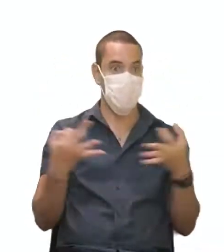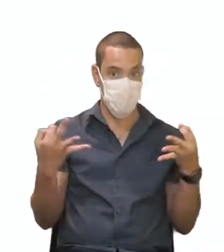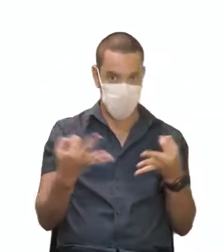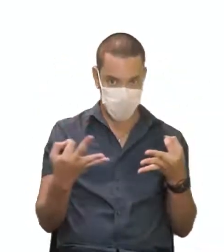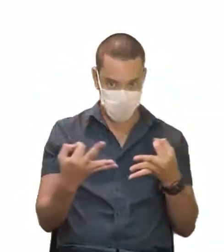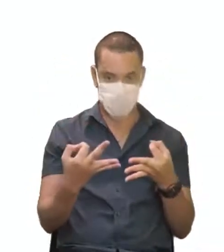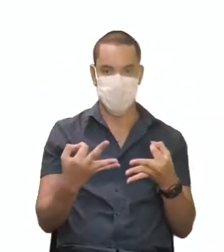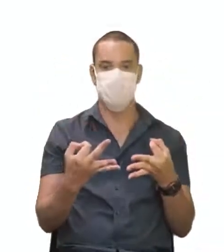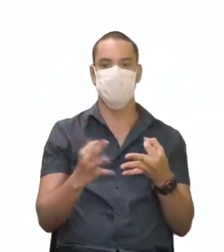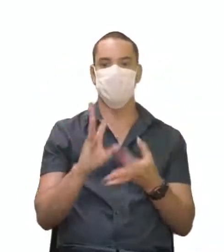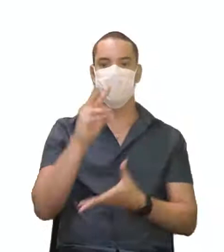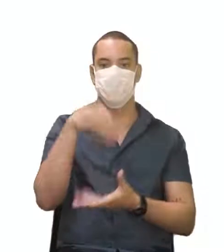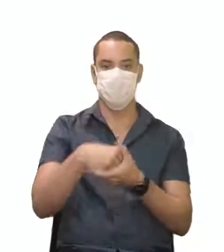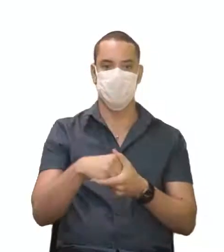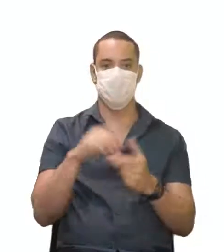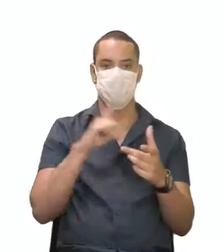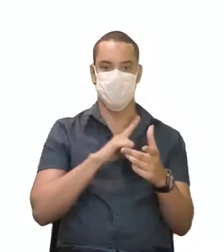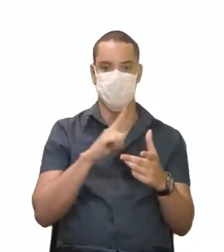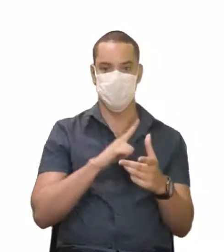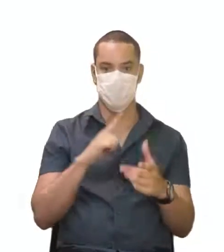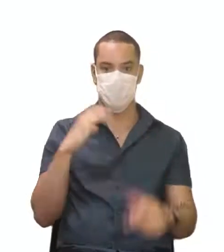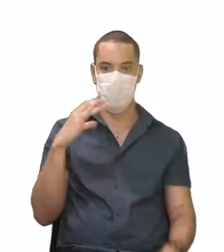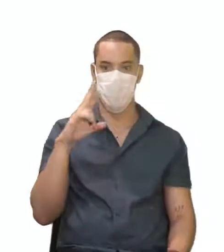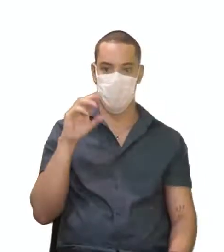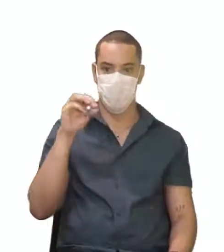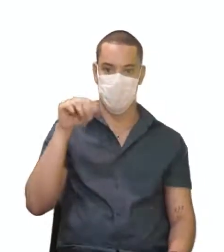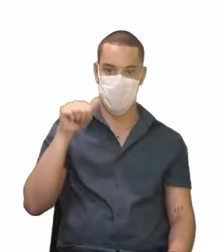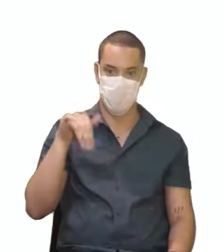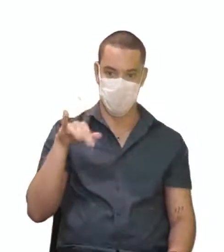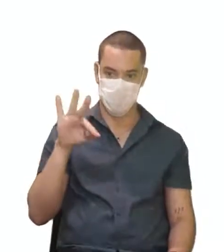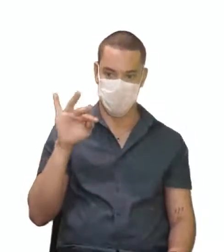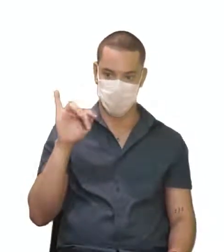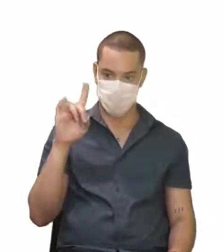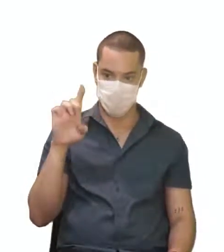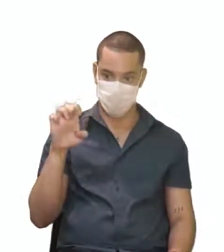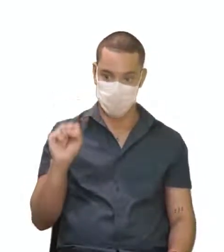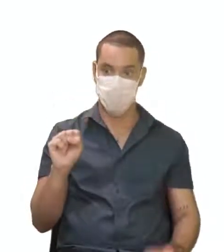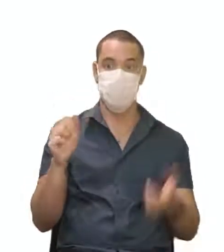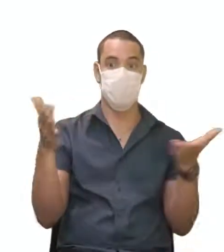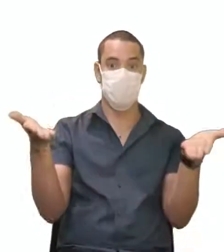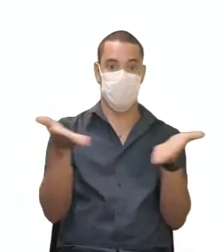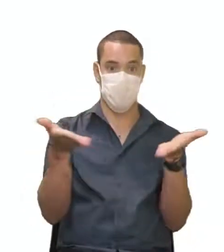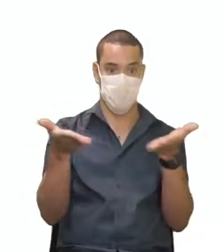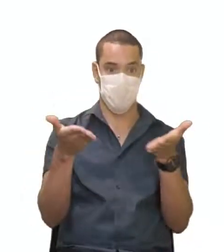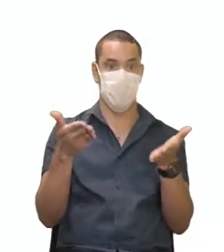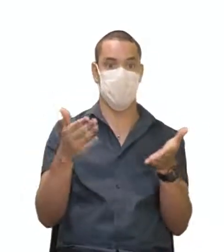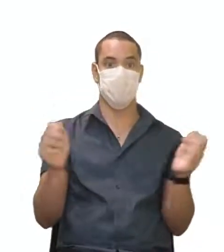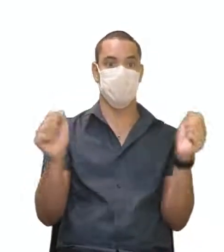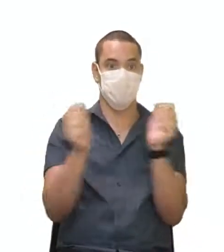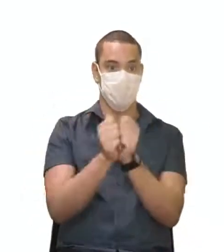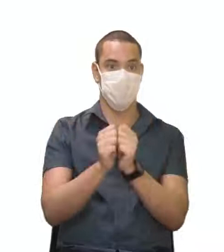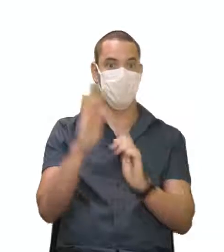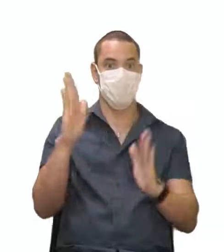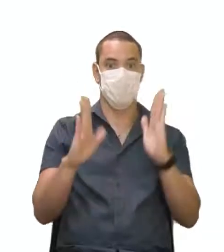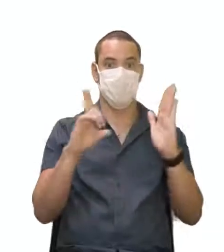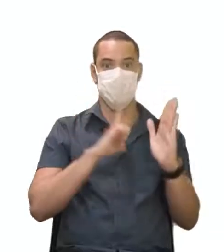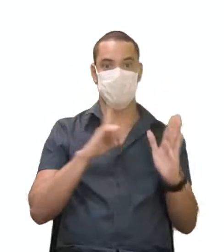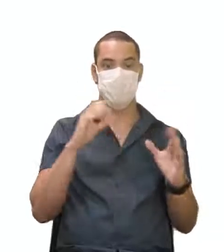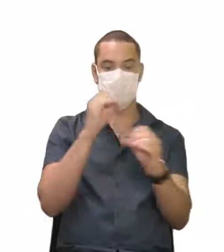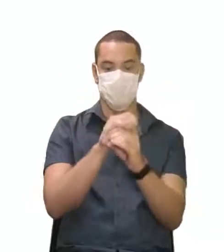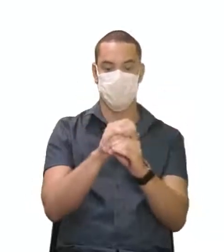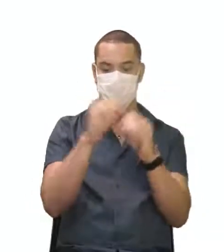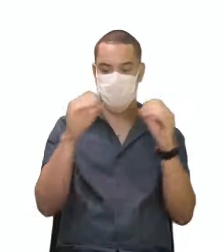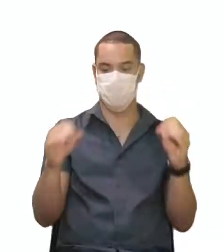Tá lá os cromossomos com as duas cromatidezinhas bonitas. Agora na anáfase, eu vou ter a separação